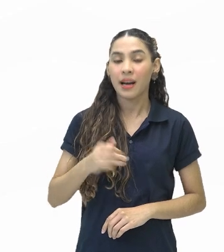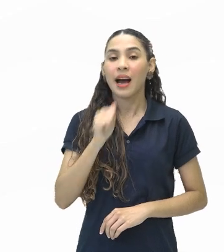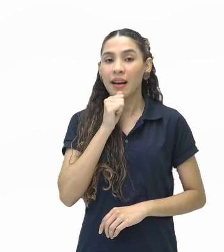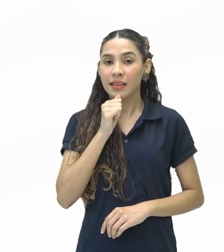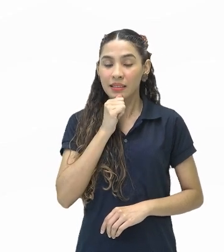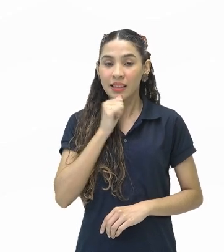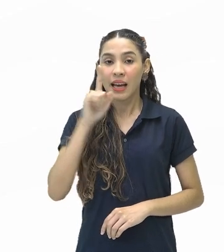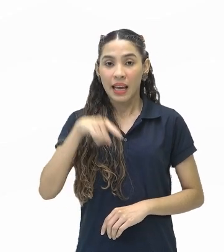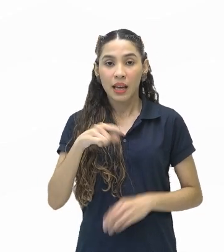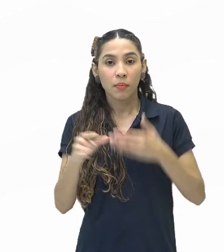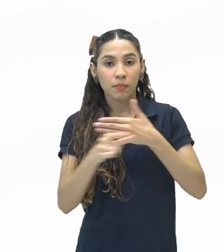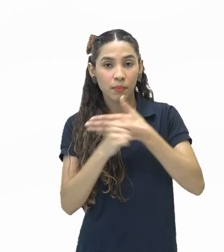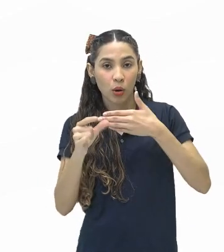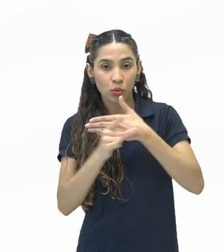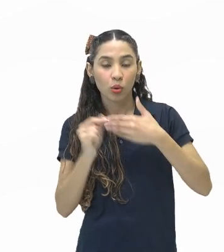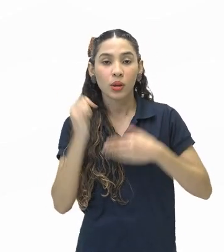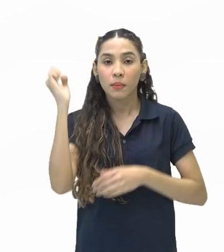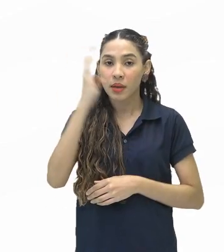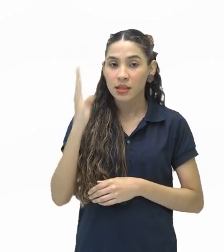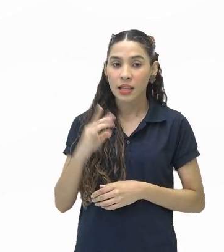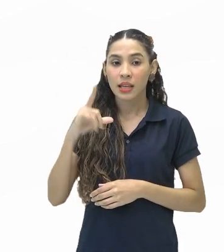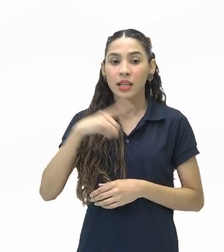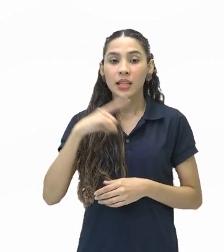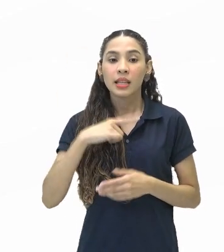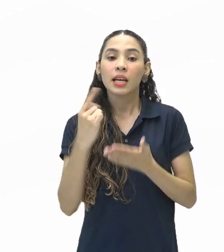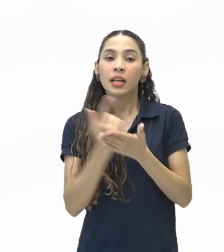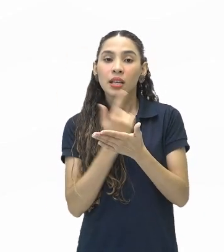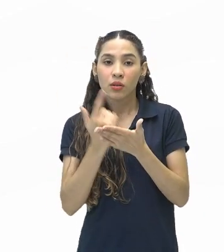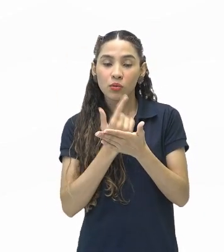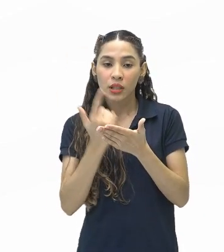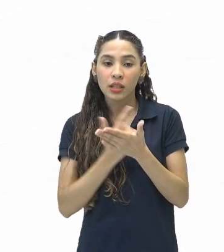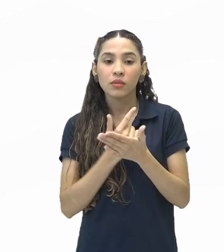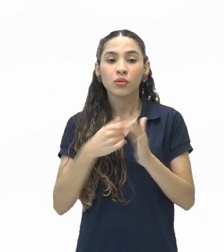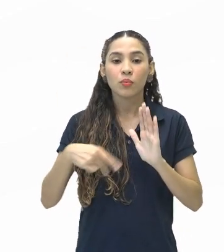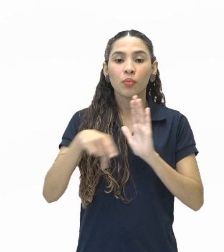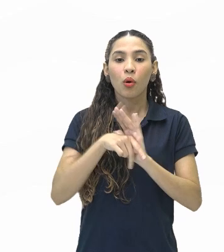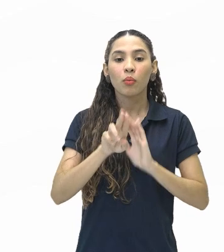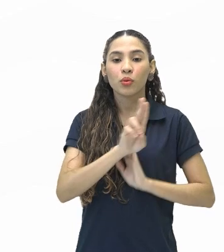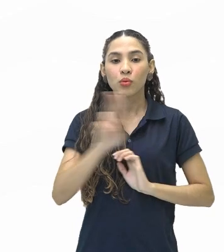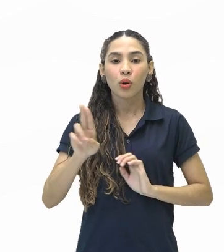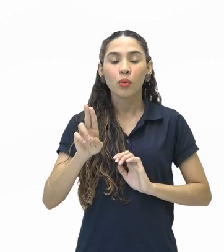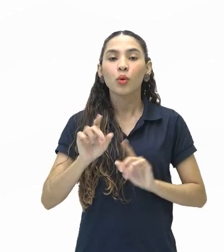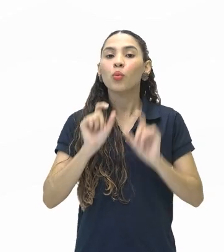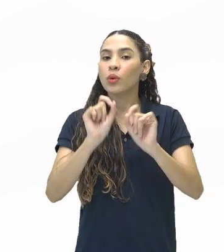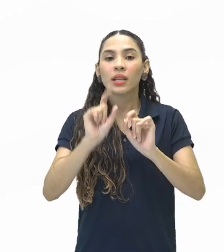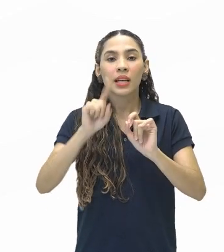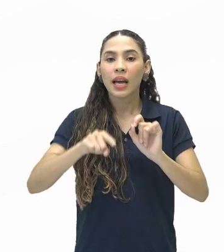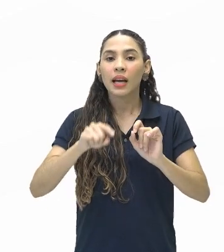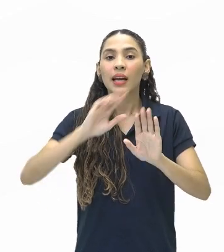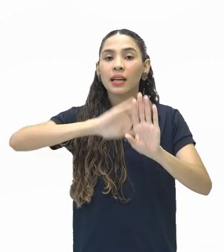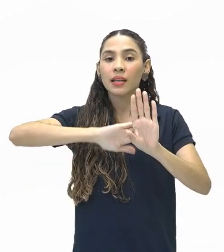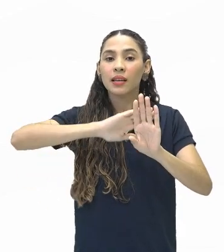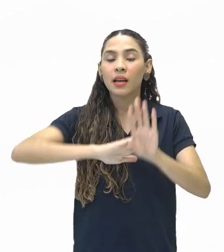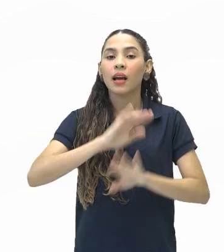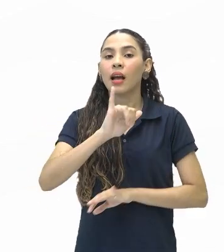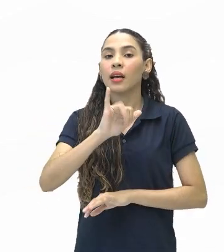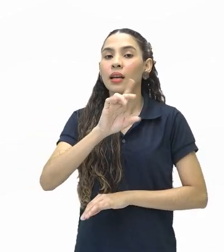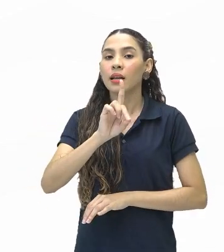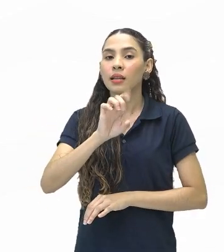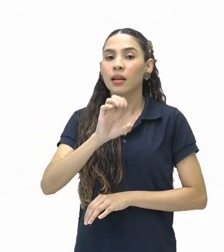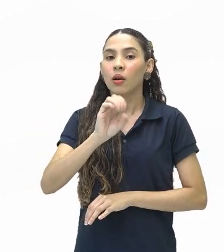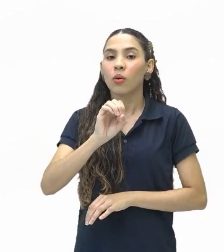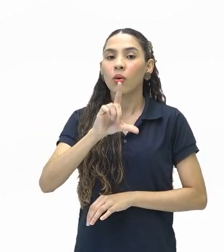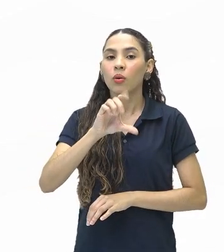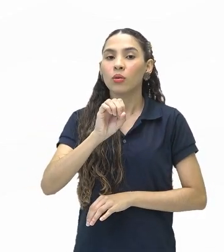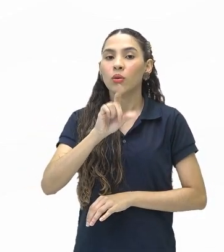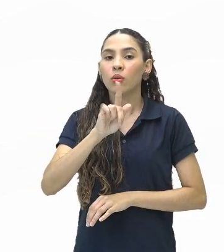produtiva, né, e ela tem uma obra chamada O que é a Ideologia. Aí ela vai discutir muito essa questão da ideologia, a